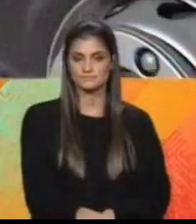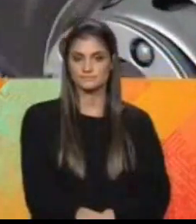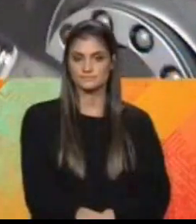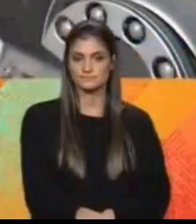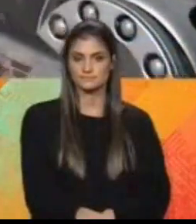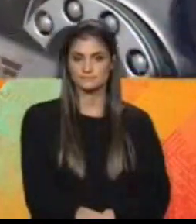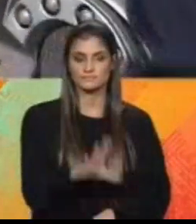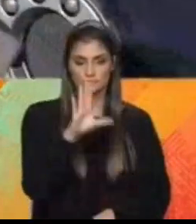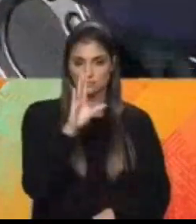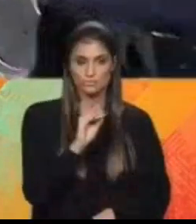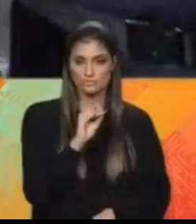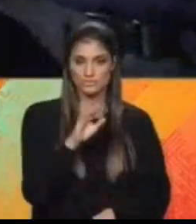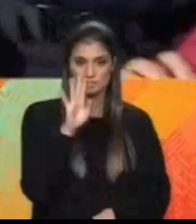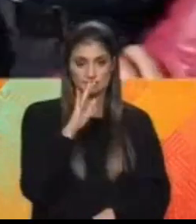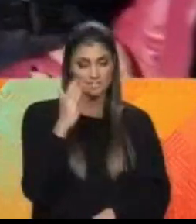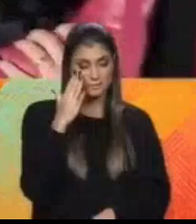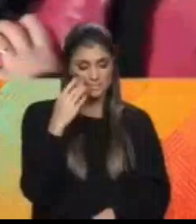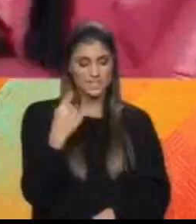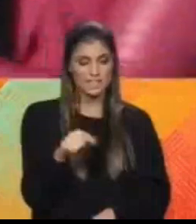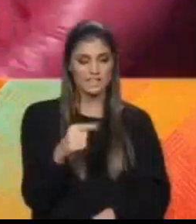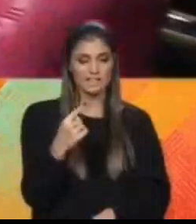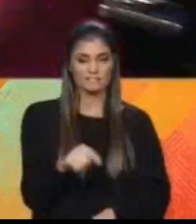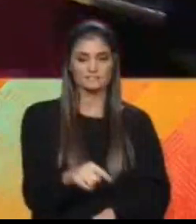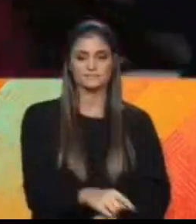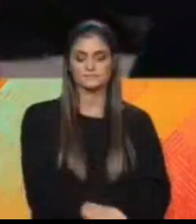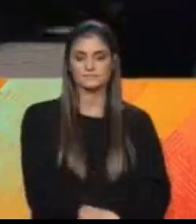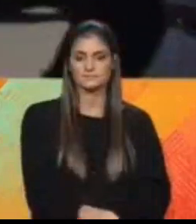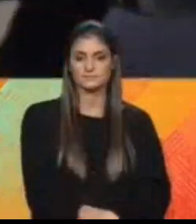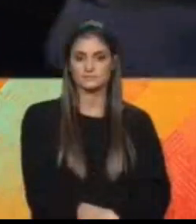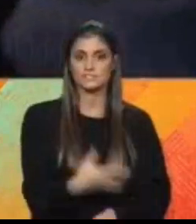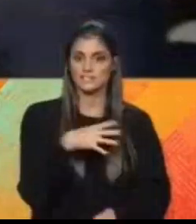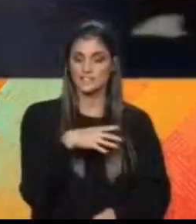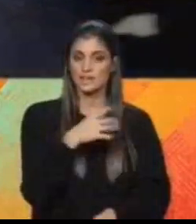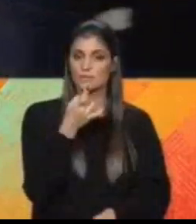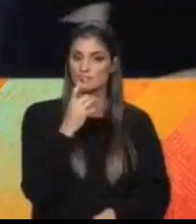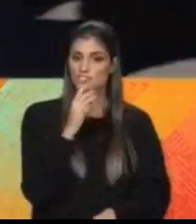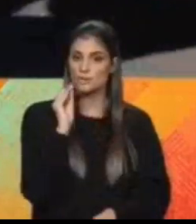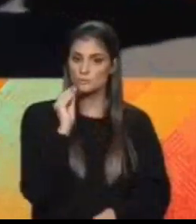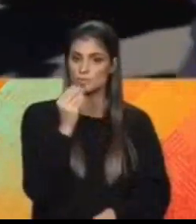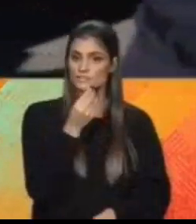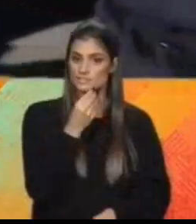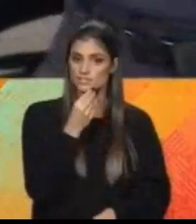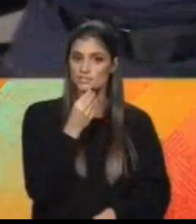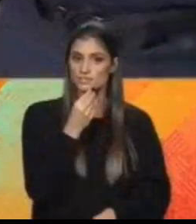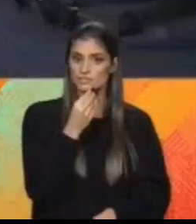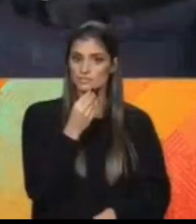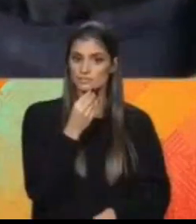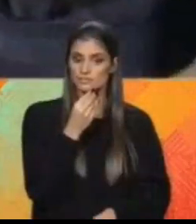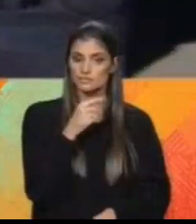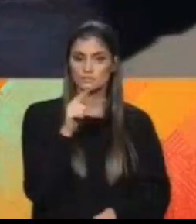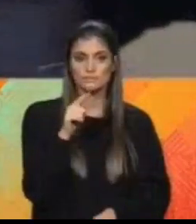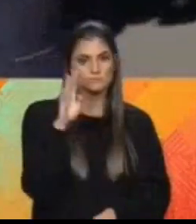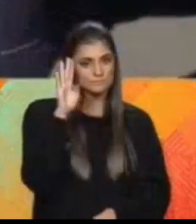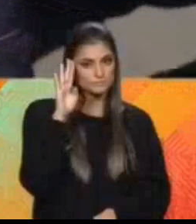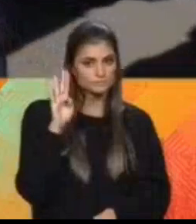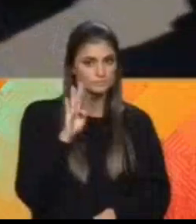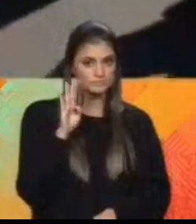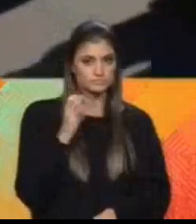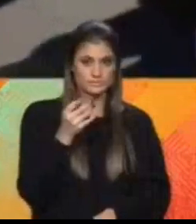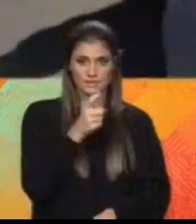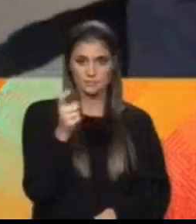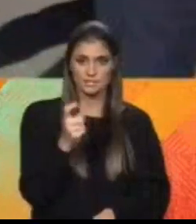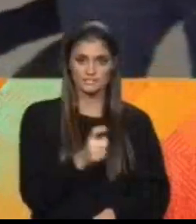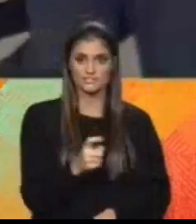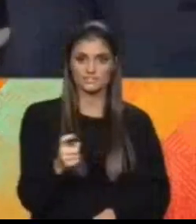Não sei se seria capaz. Quero deixar um grande beijinho para os soldados da